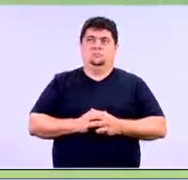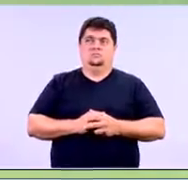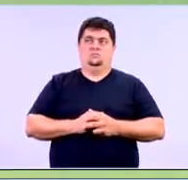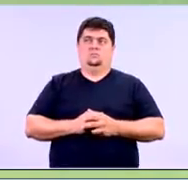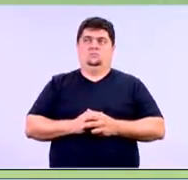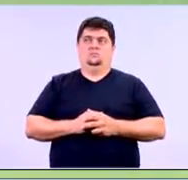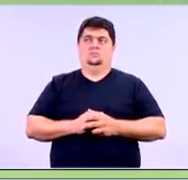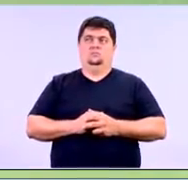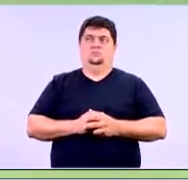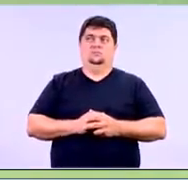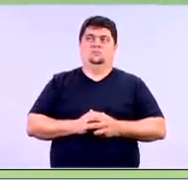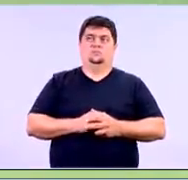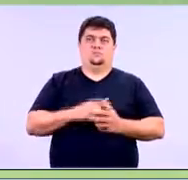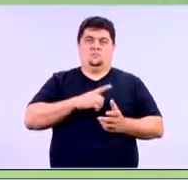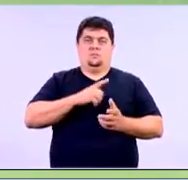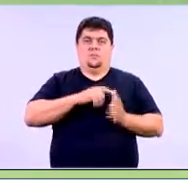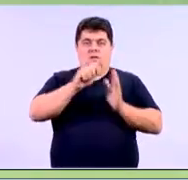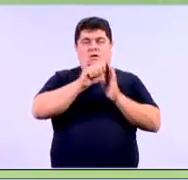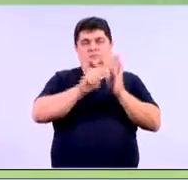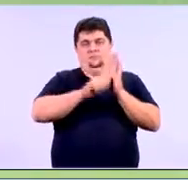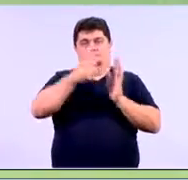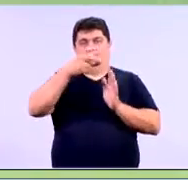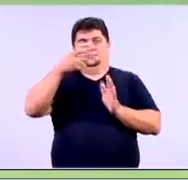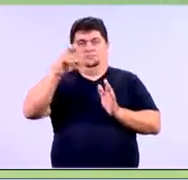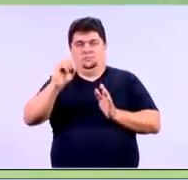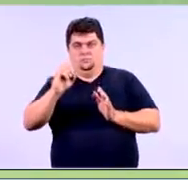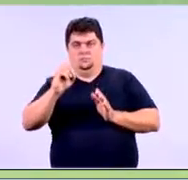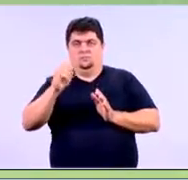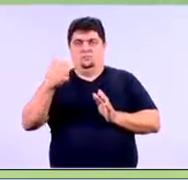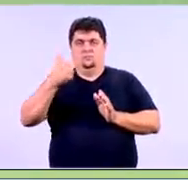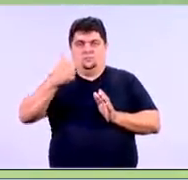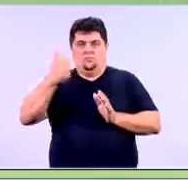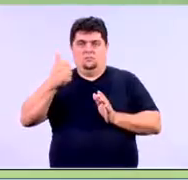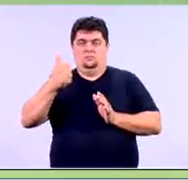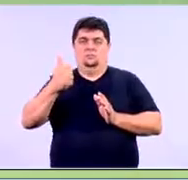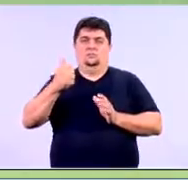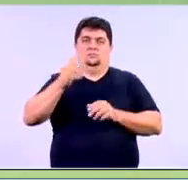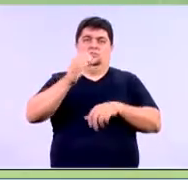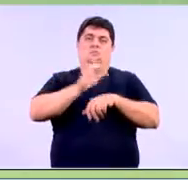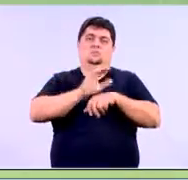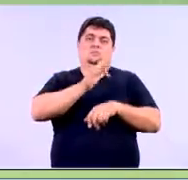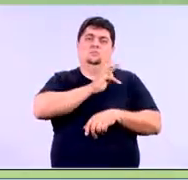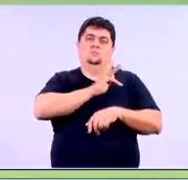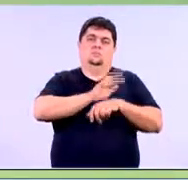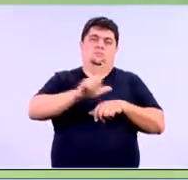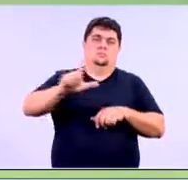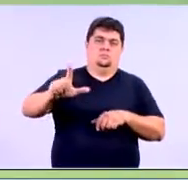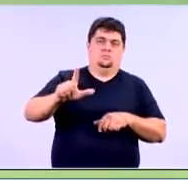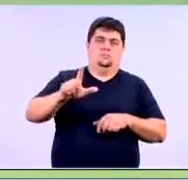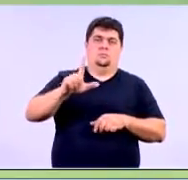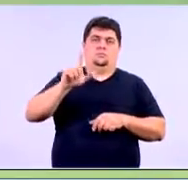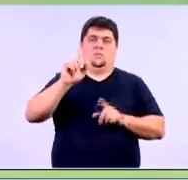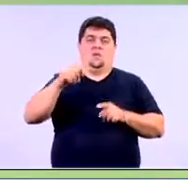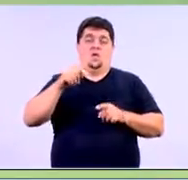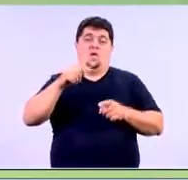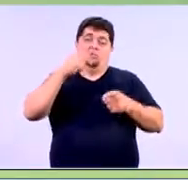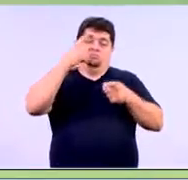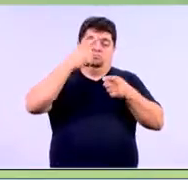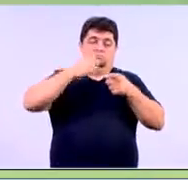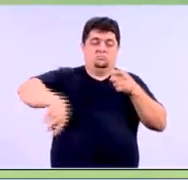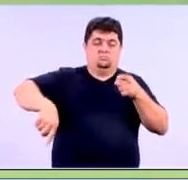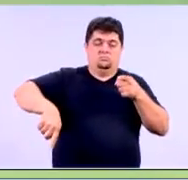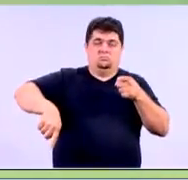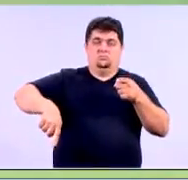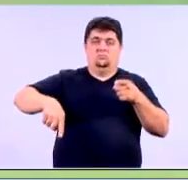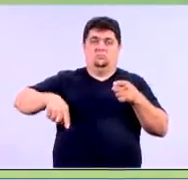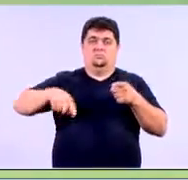A exceção está no artigo 150, parágrafo 1º da Constituição, que ele dispõe: é vedado a